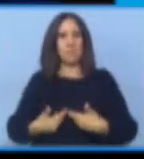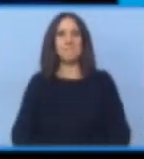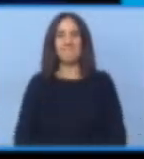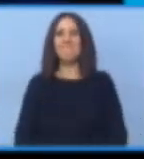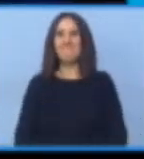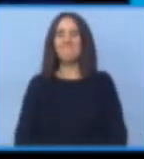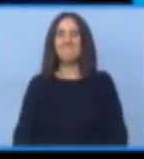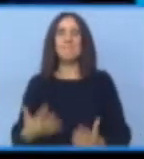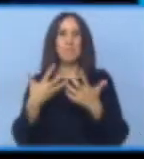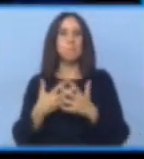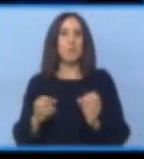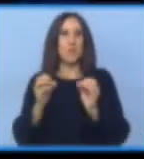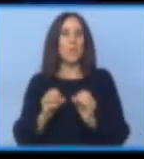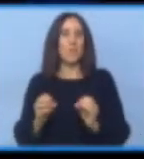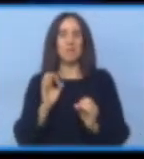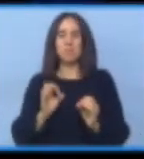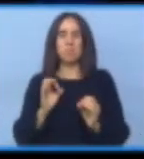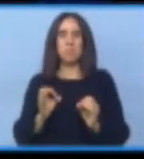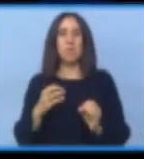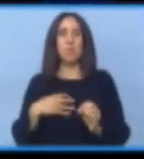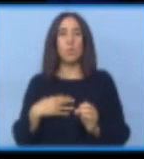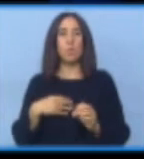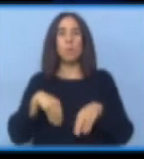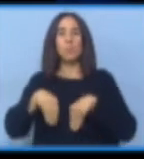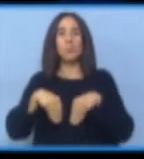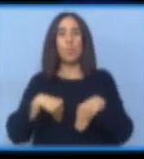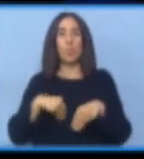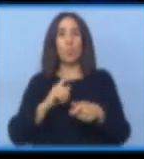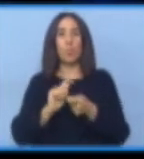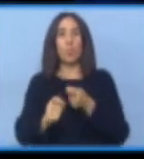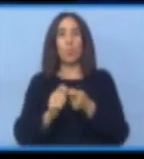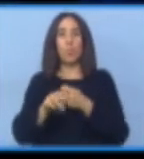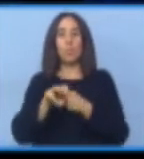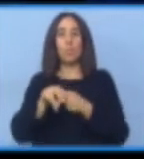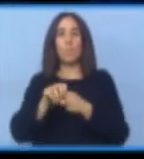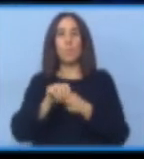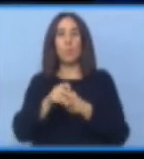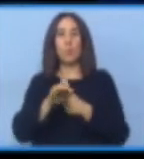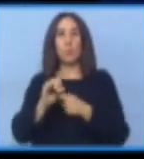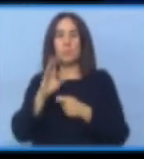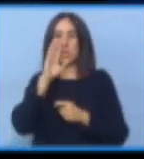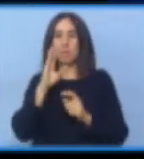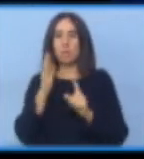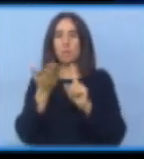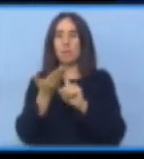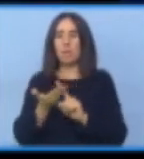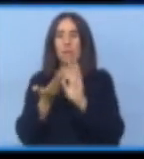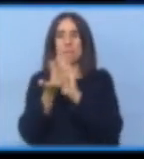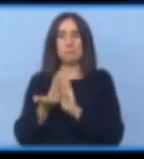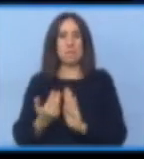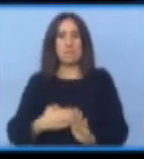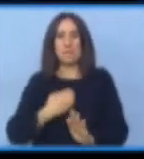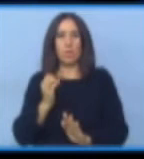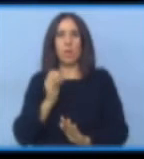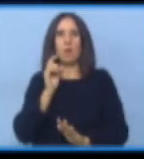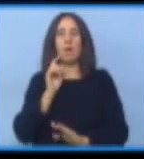nenhuma. Eu não consigo jogar Monopólio se retirar todas as penalidades. Não faz sentido. Eu tentar poupar a